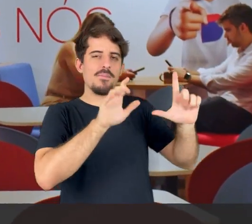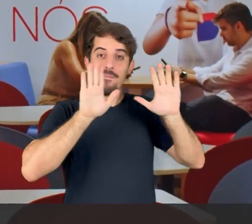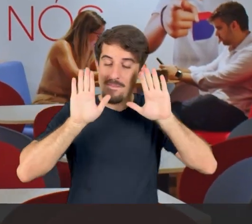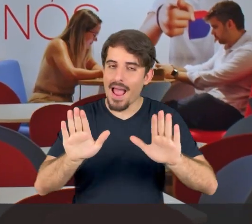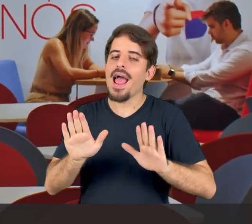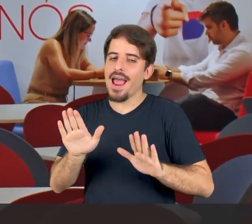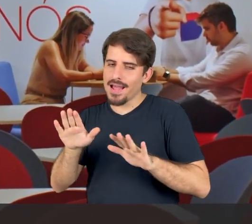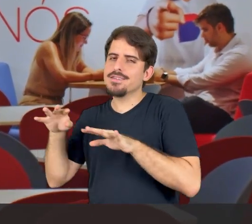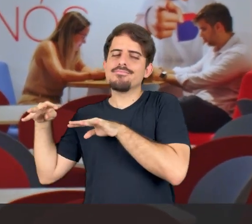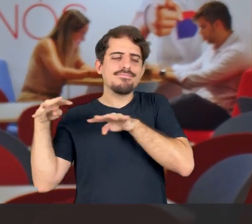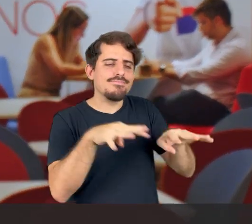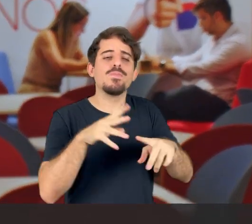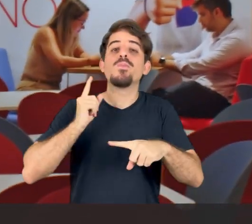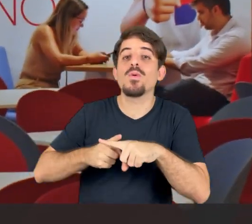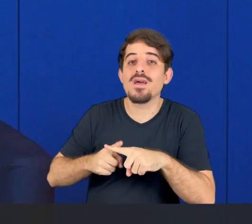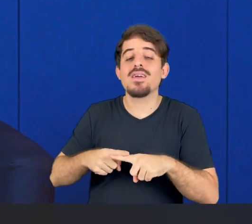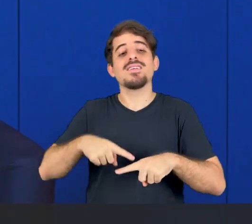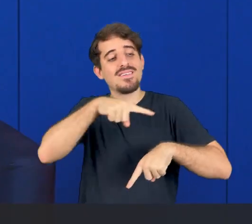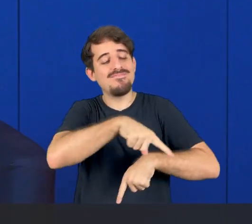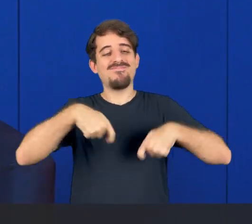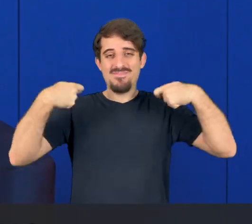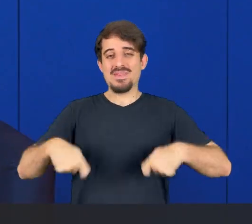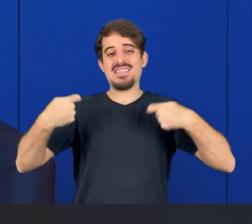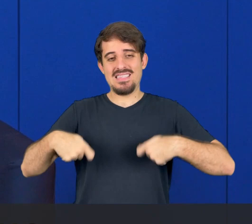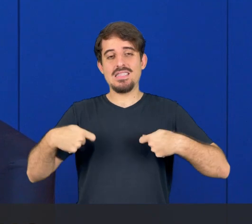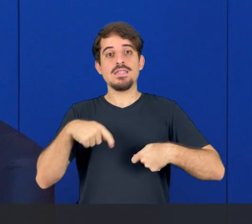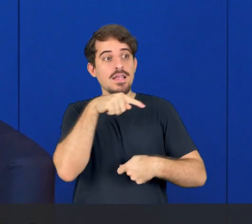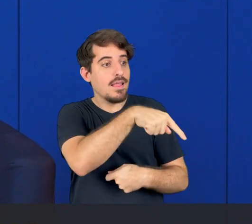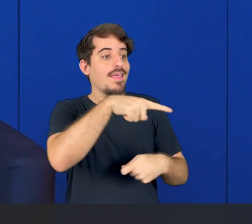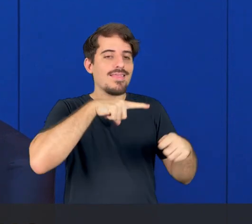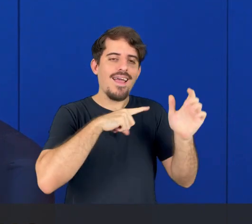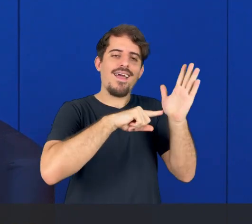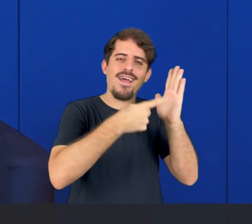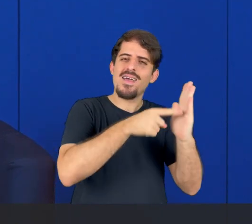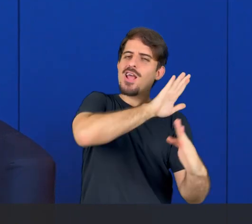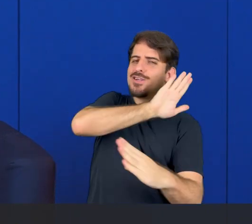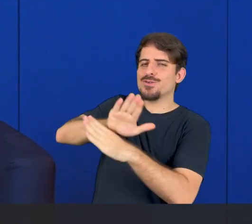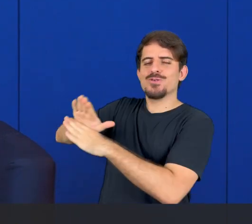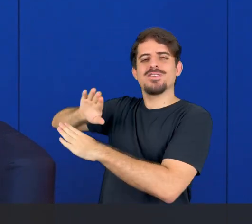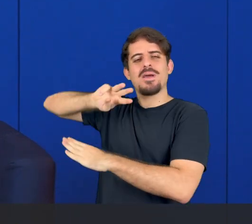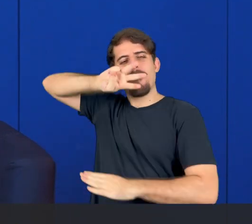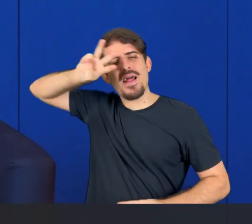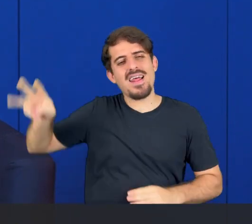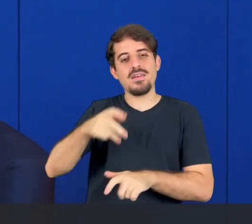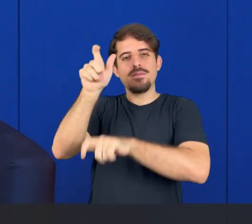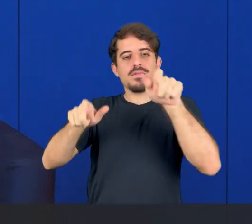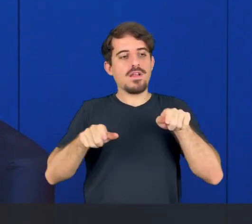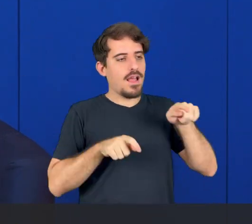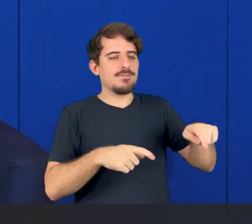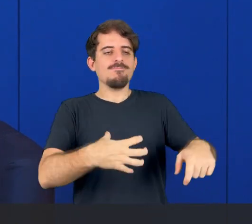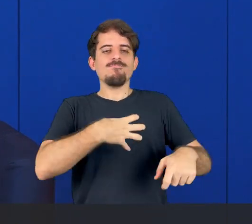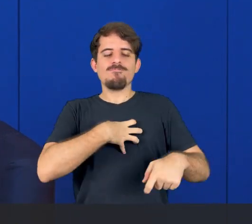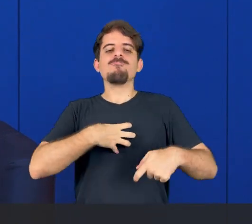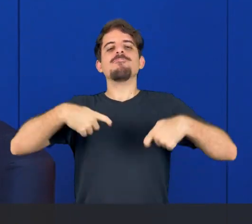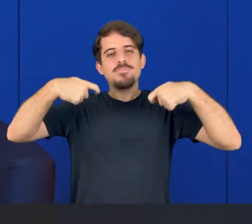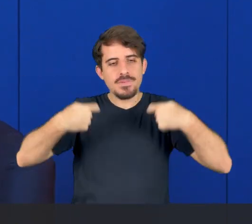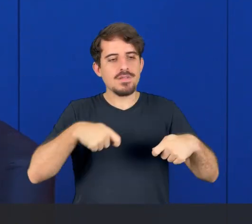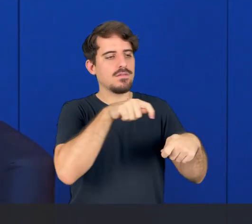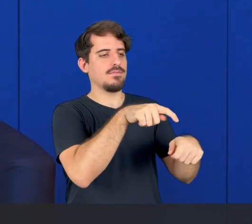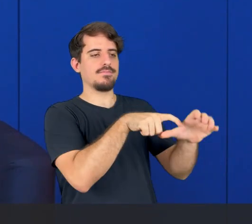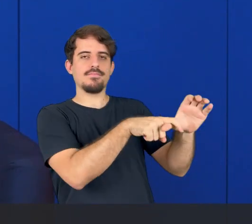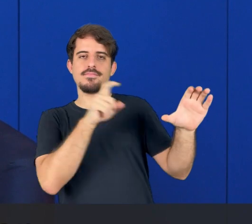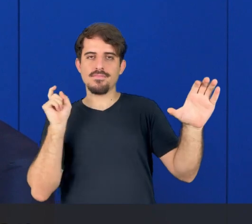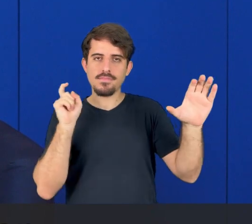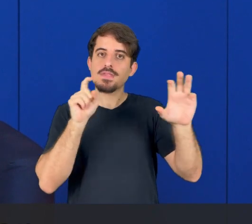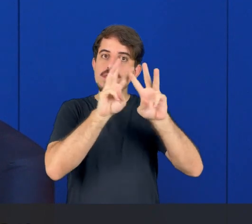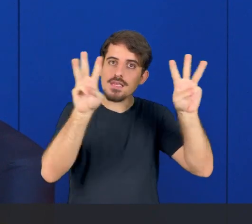recursos assistivos, mas enxergar o porquê que ele é necessário, o porquê que ele ajuda milhões de pessoas que